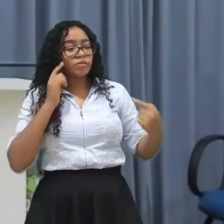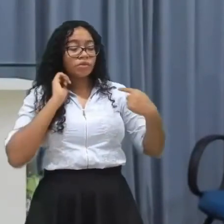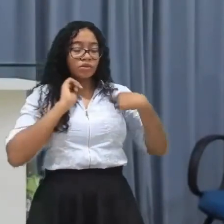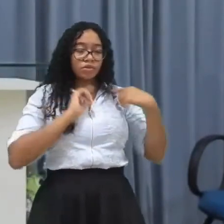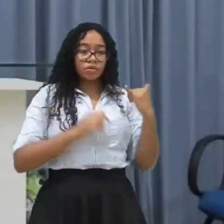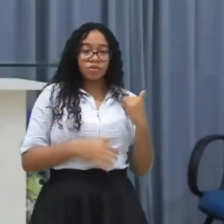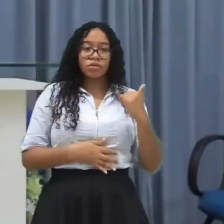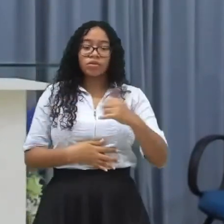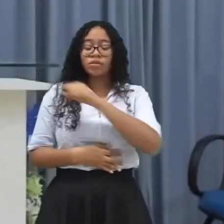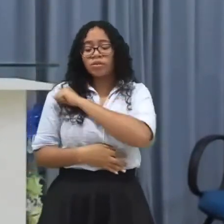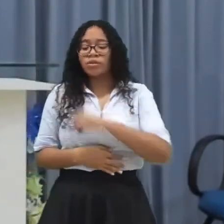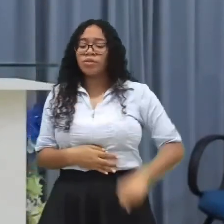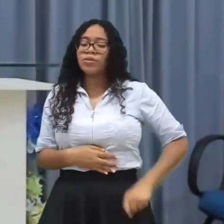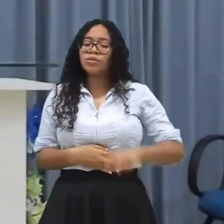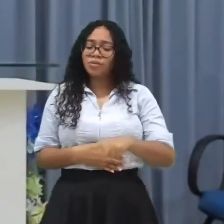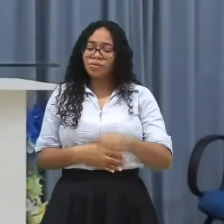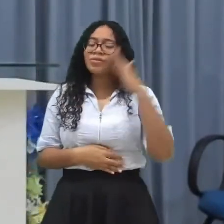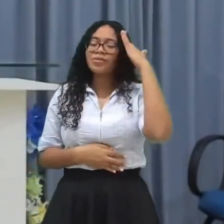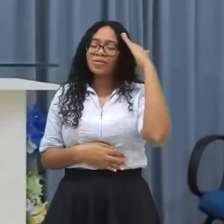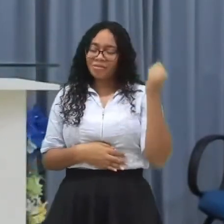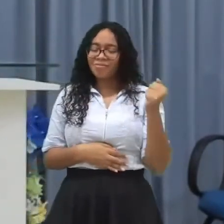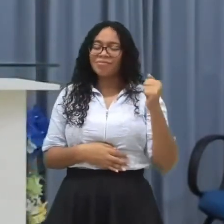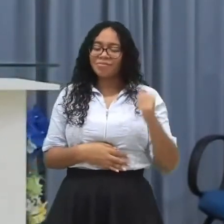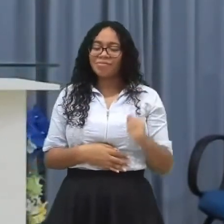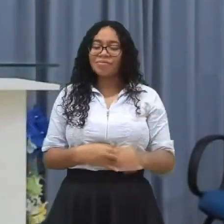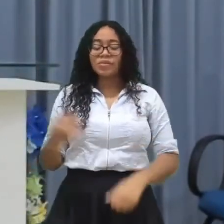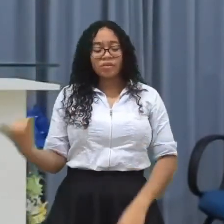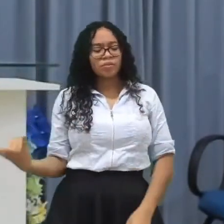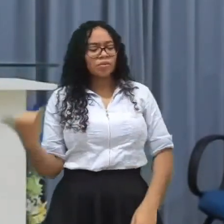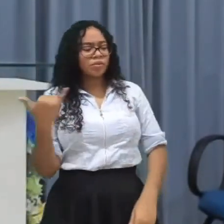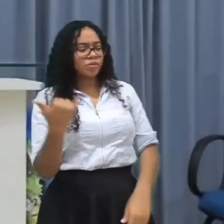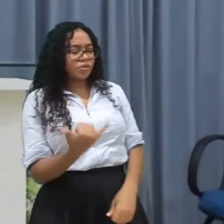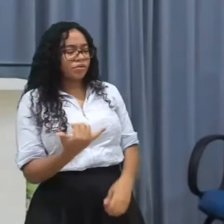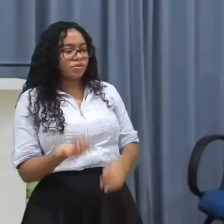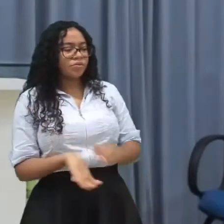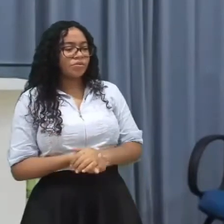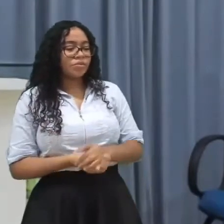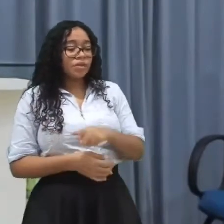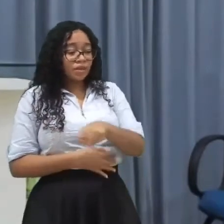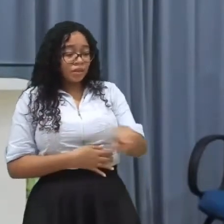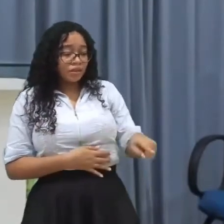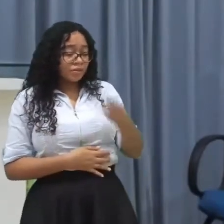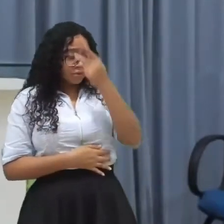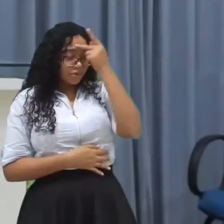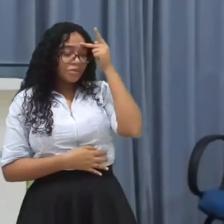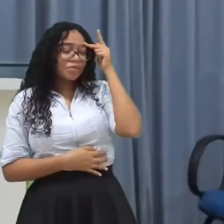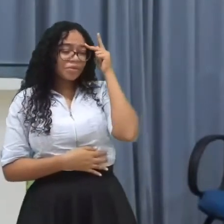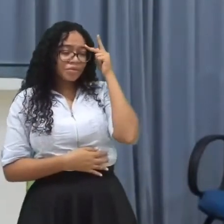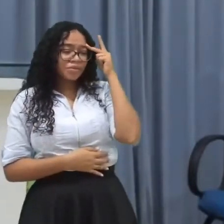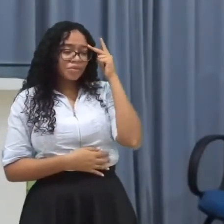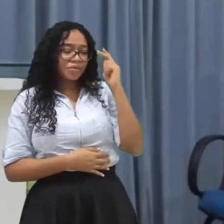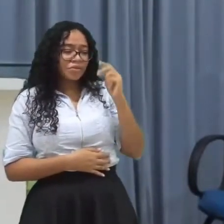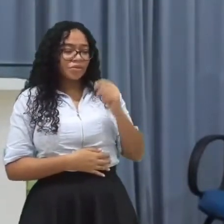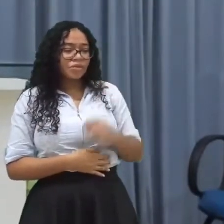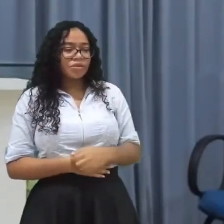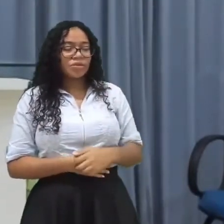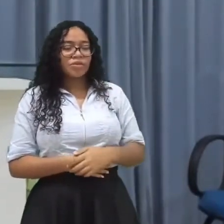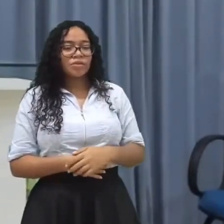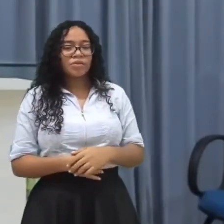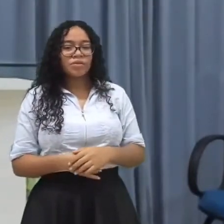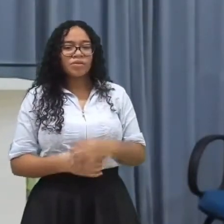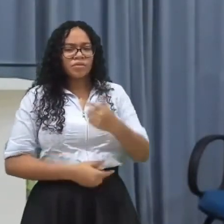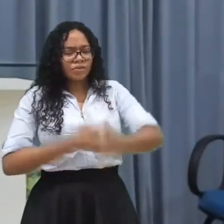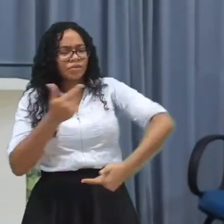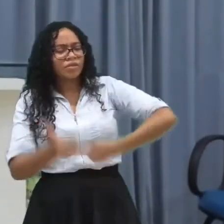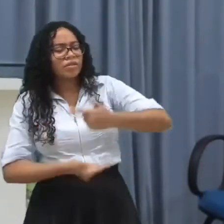disse-lhe: Senhor, tu sabes. E ele disse-me: estes são os que vieram saíram da grande tribulação e lavaram